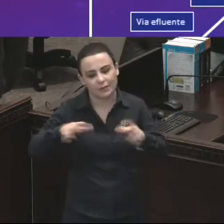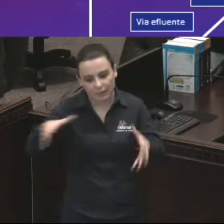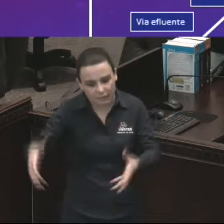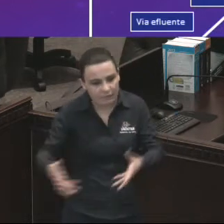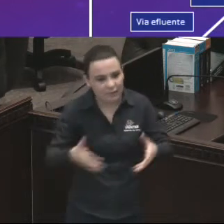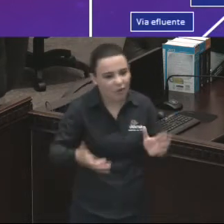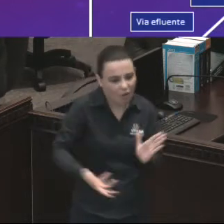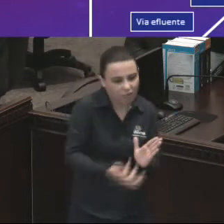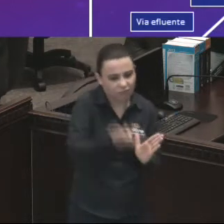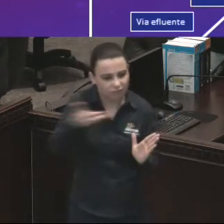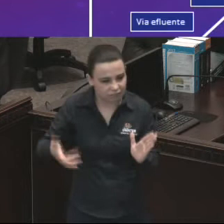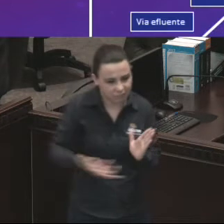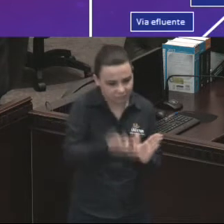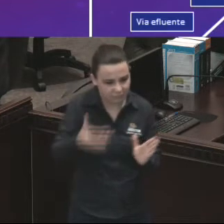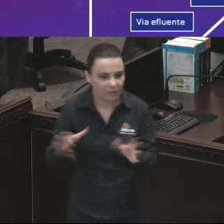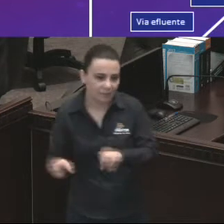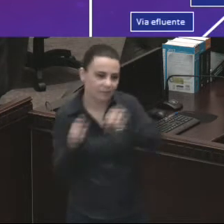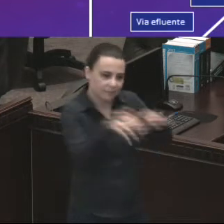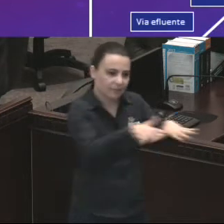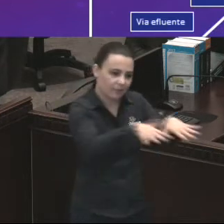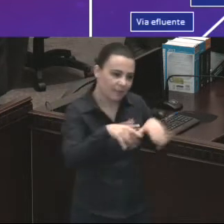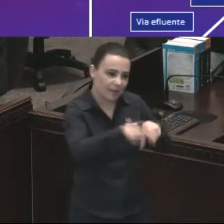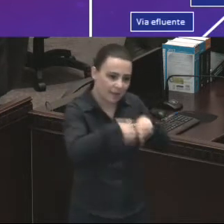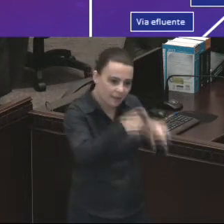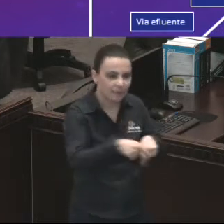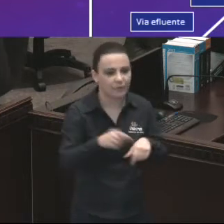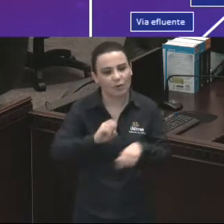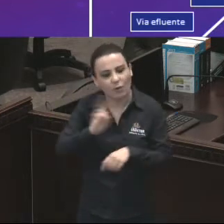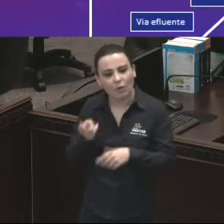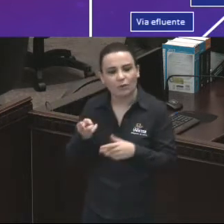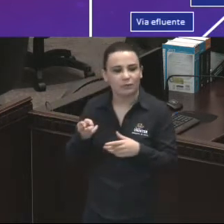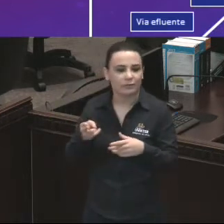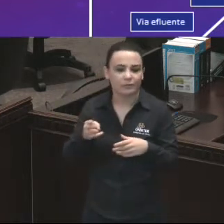o esgoto não tratado também vão para a estação de tratamento, vai terminar tudo